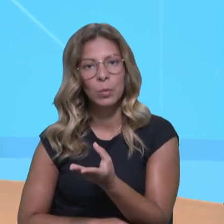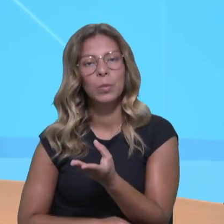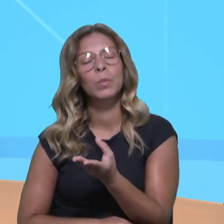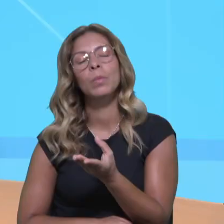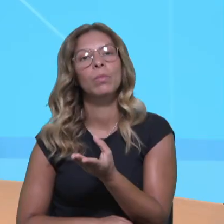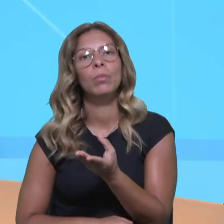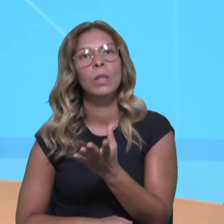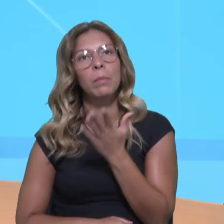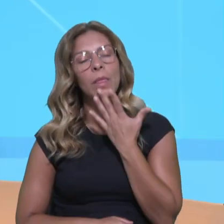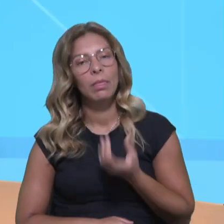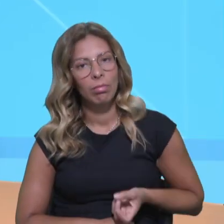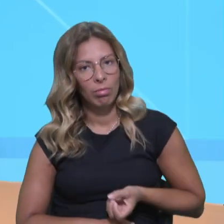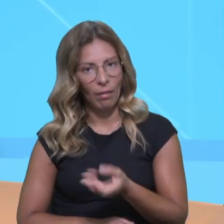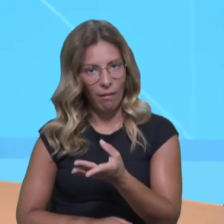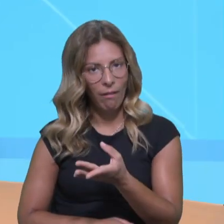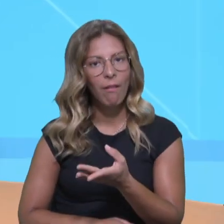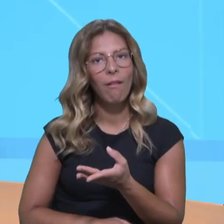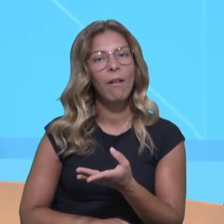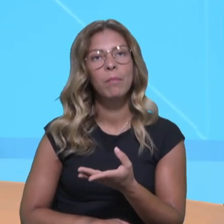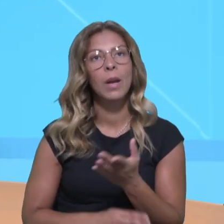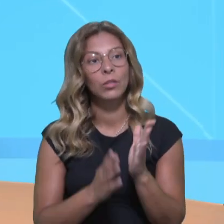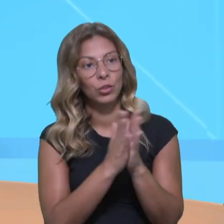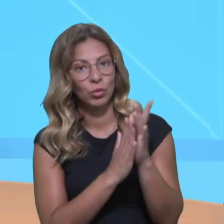do perdão que em Cristo